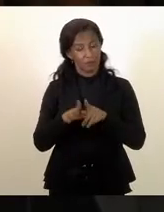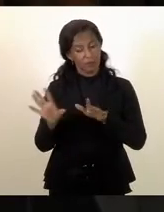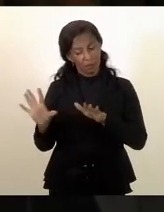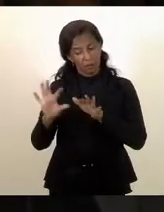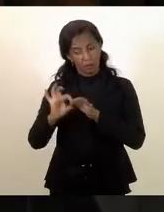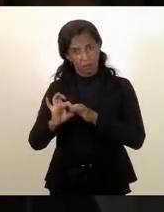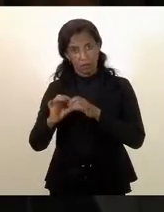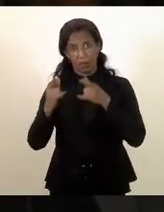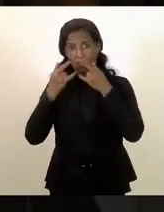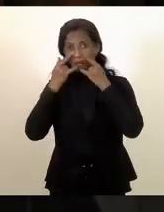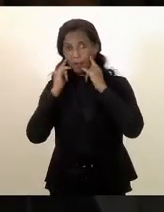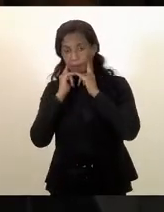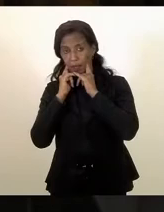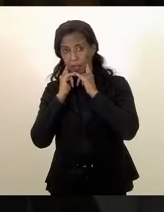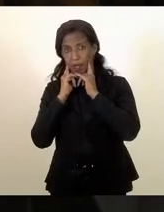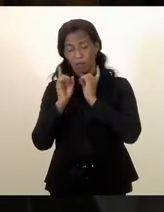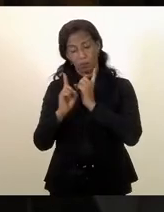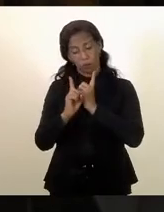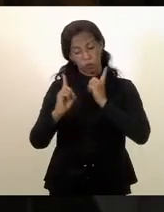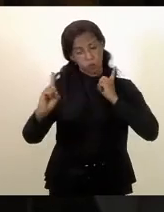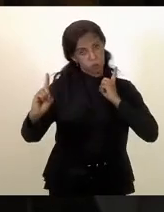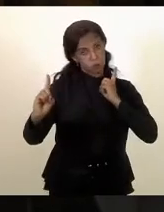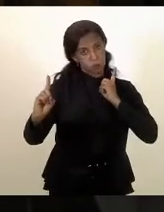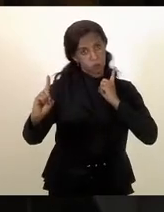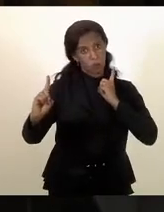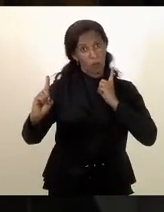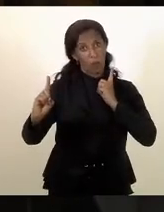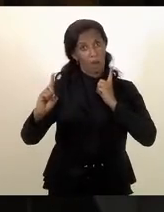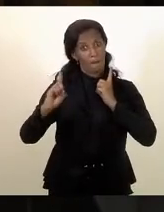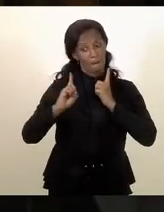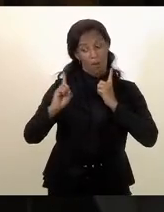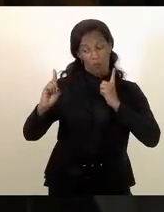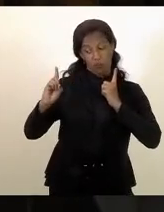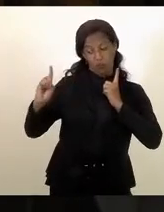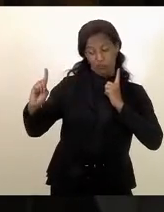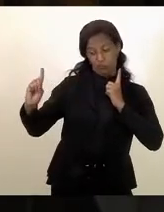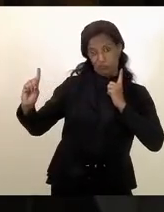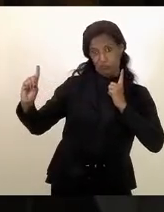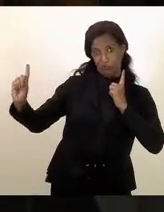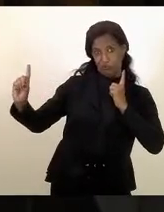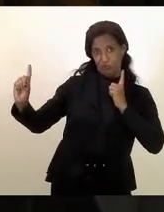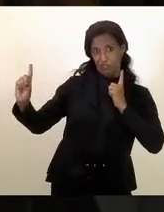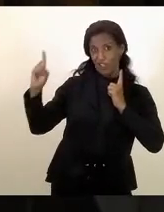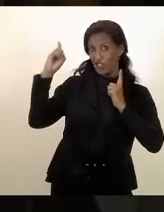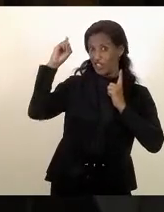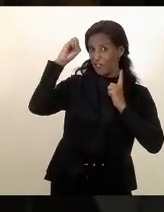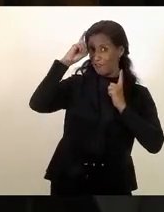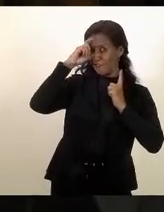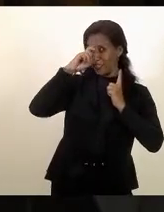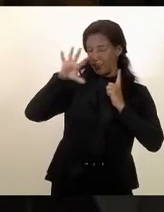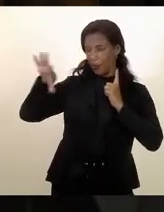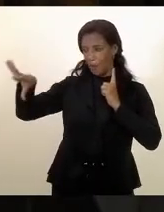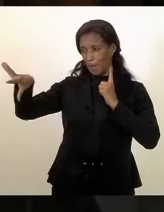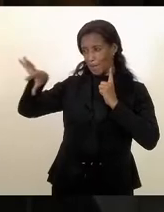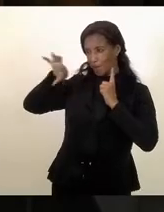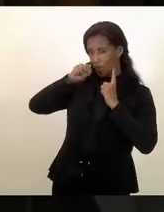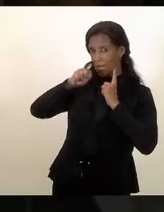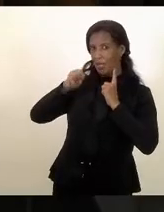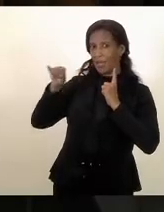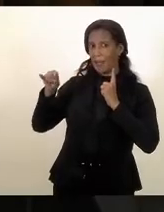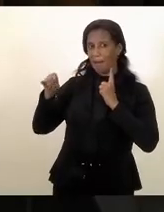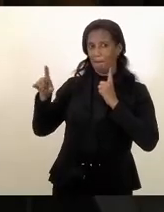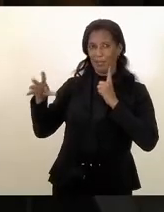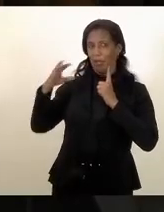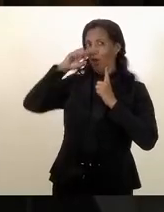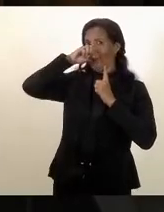máscara o distanciamento porque quanto mais distante mais difícil de uma gotícula